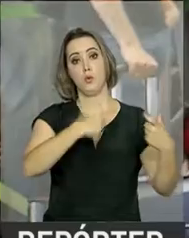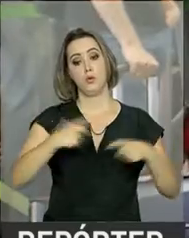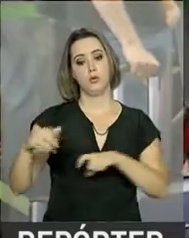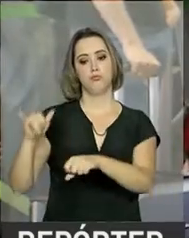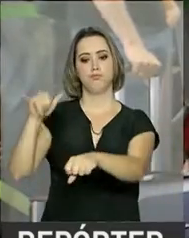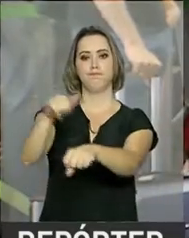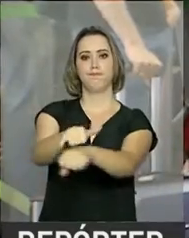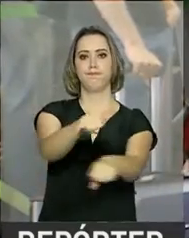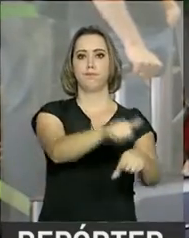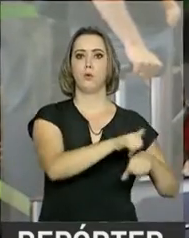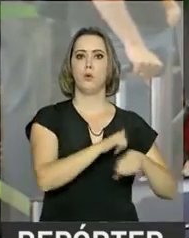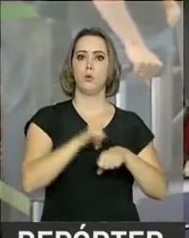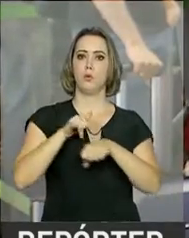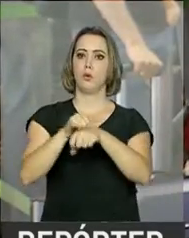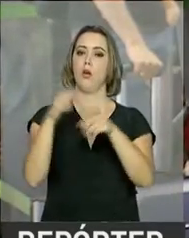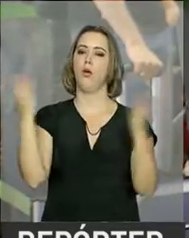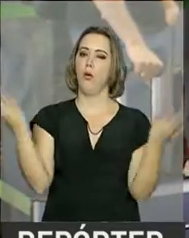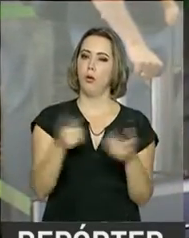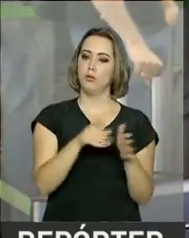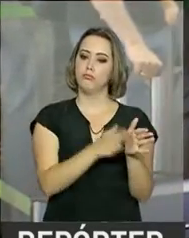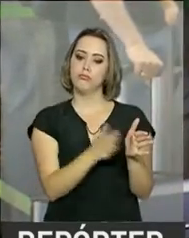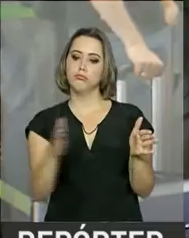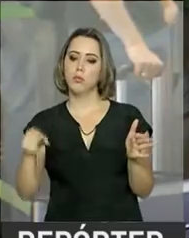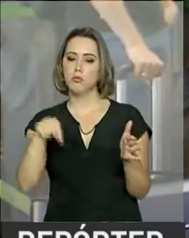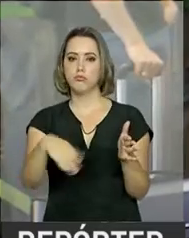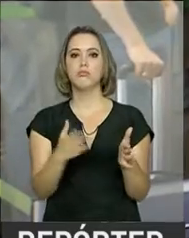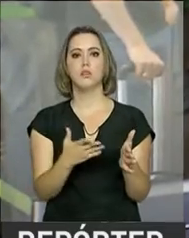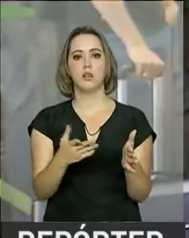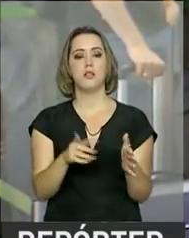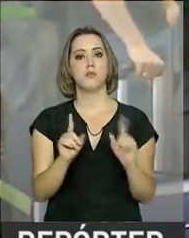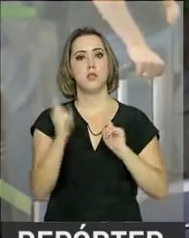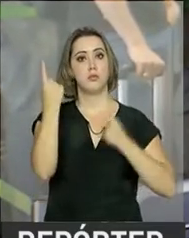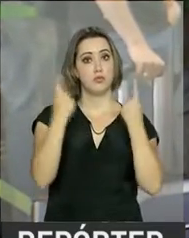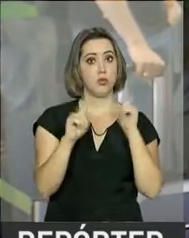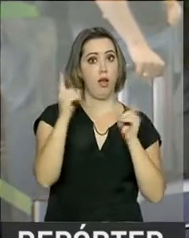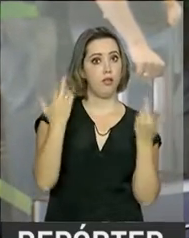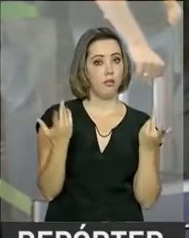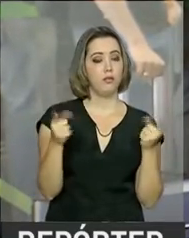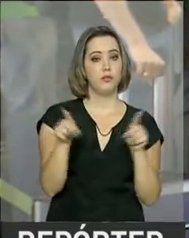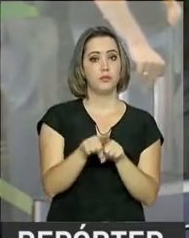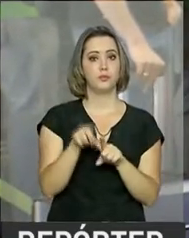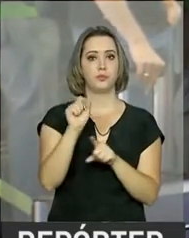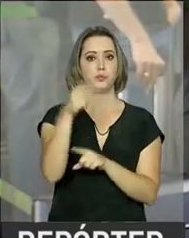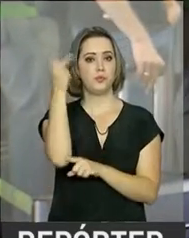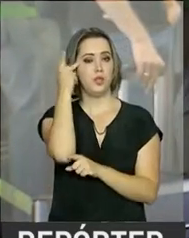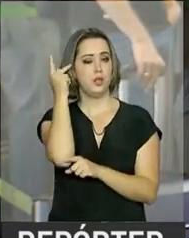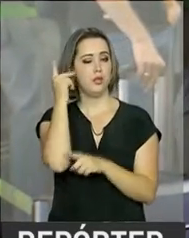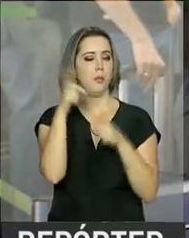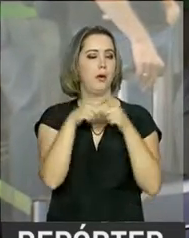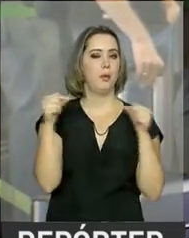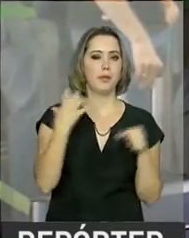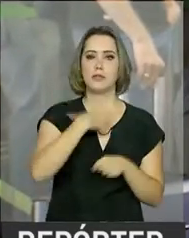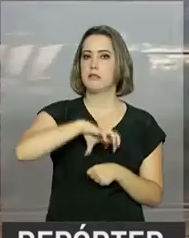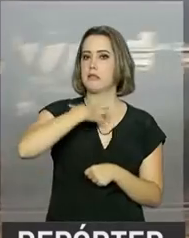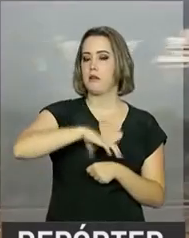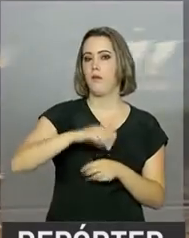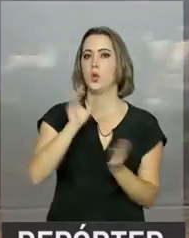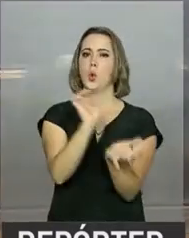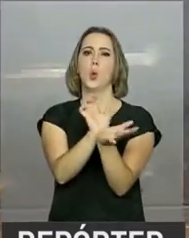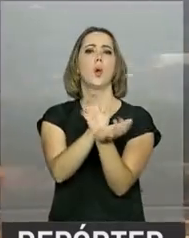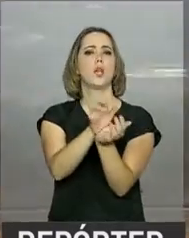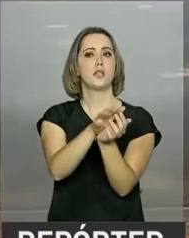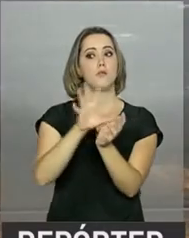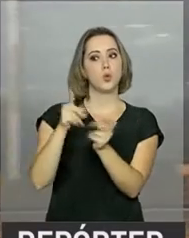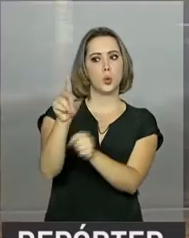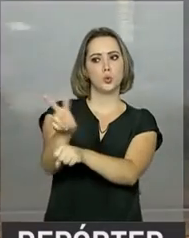no período carnavalesco galeão e santos dumont no rio de janeiro congonhas e guarulhos em são paulo além de brasília salvador e recife